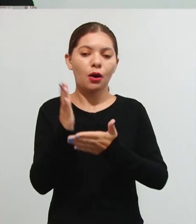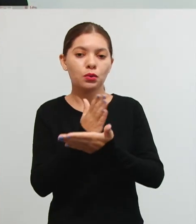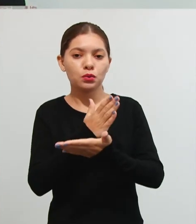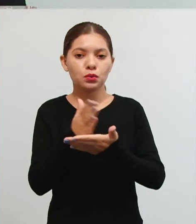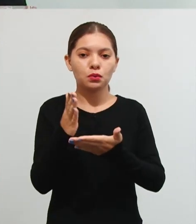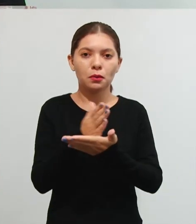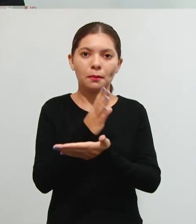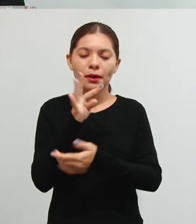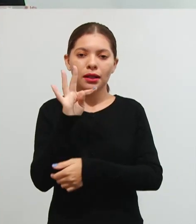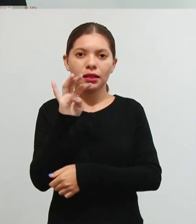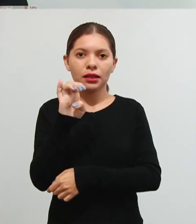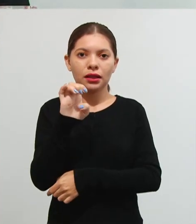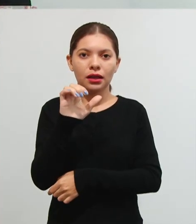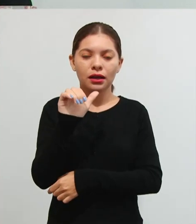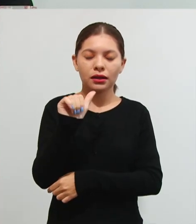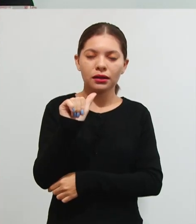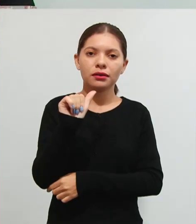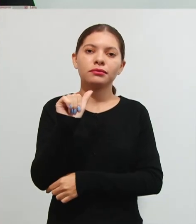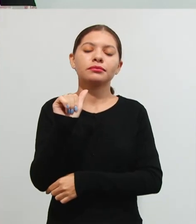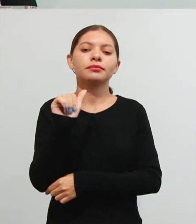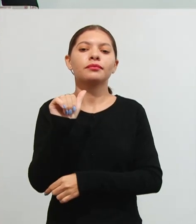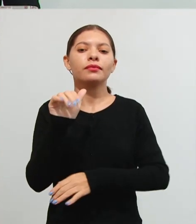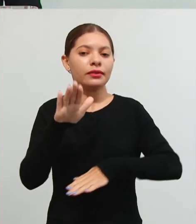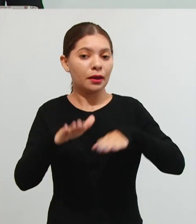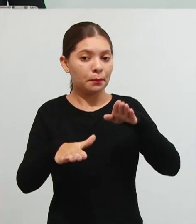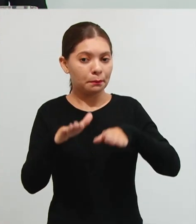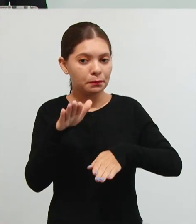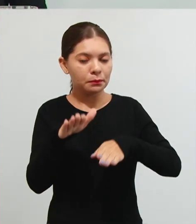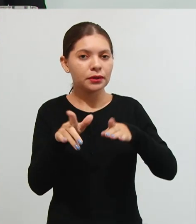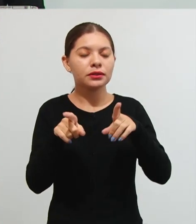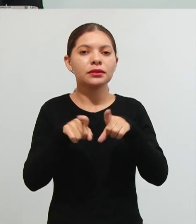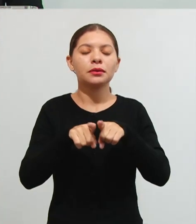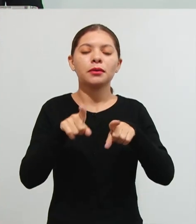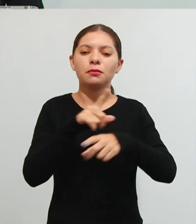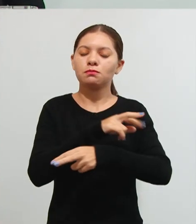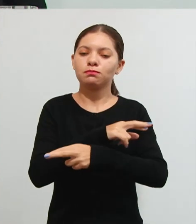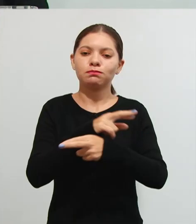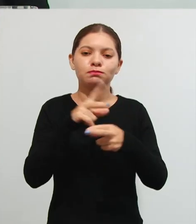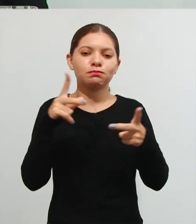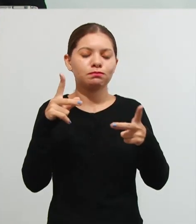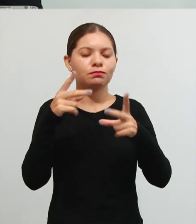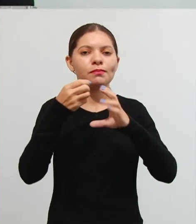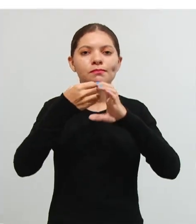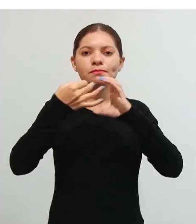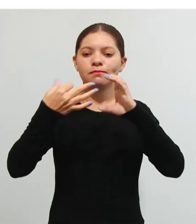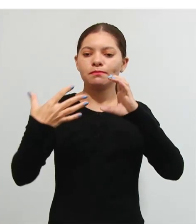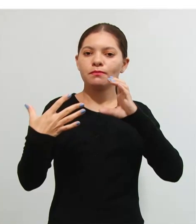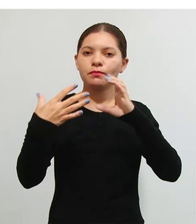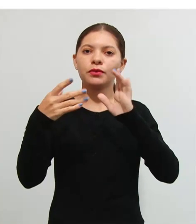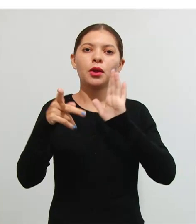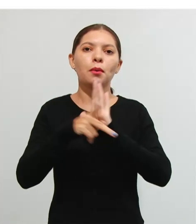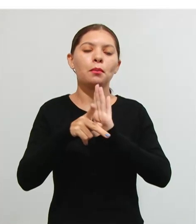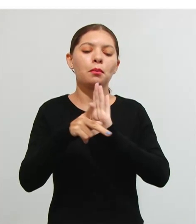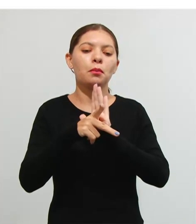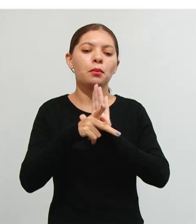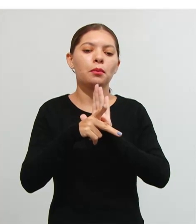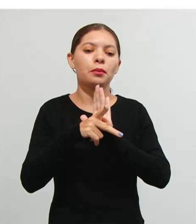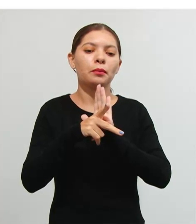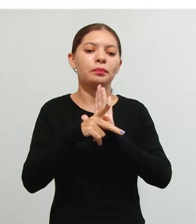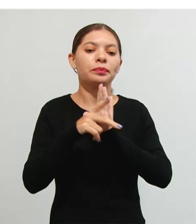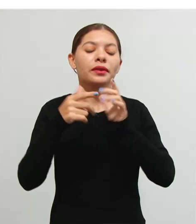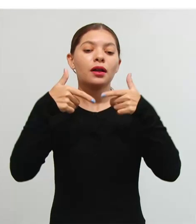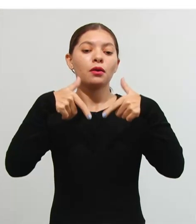né, dependendo ali da sua diversidade, né, das suas especificidades, pode apresentar então a linguagem